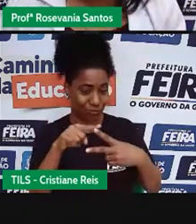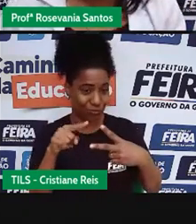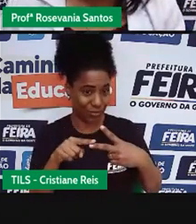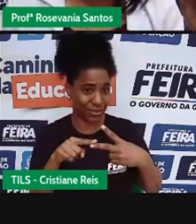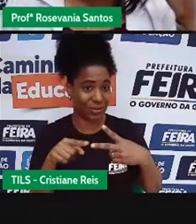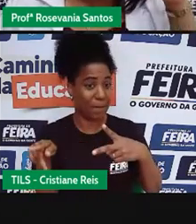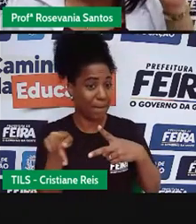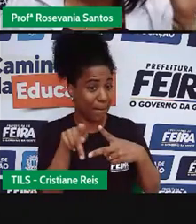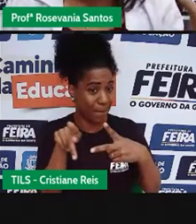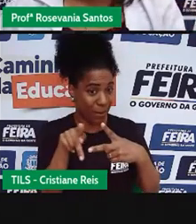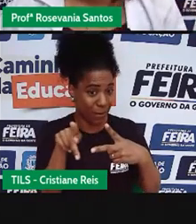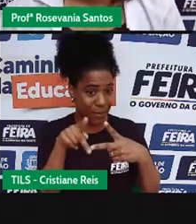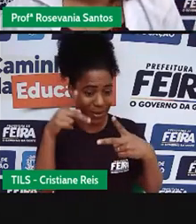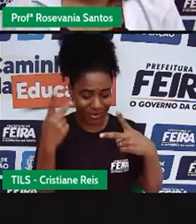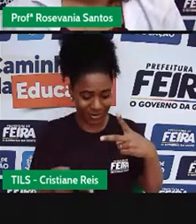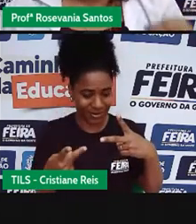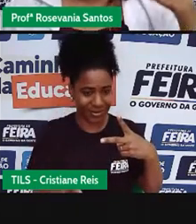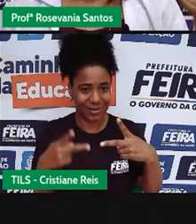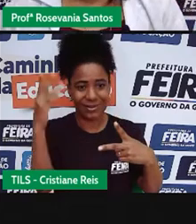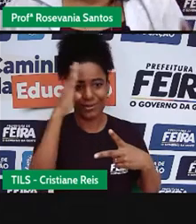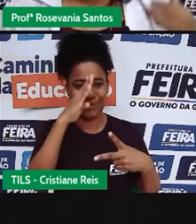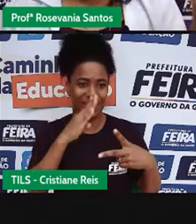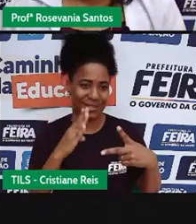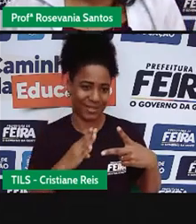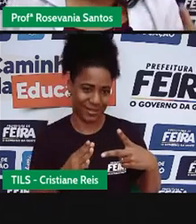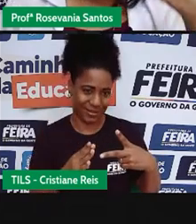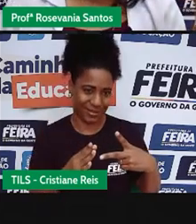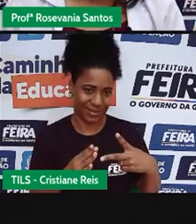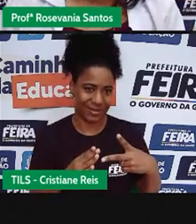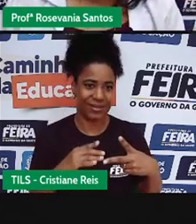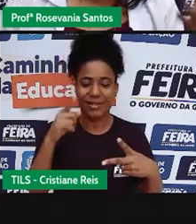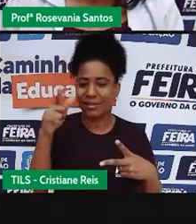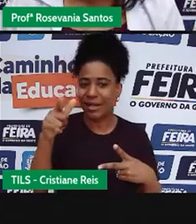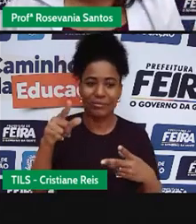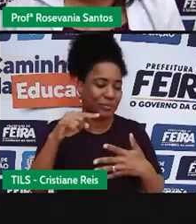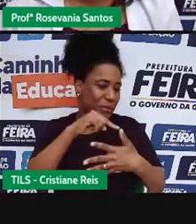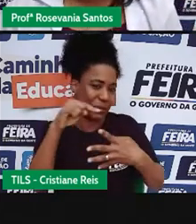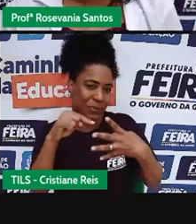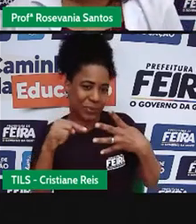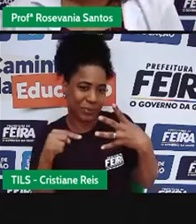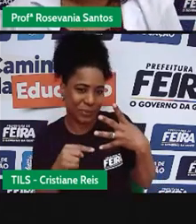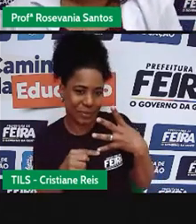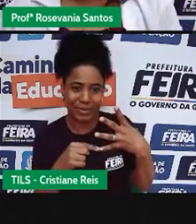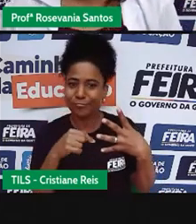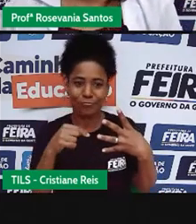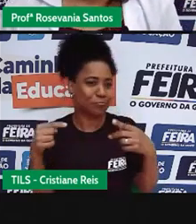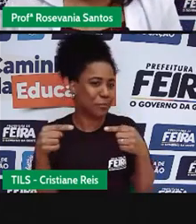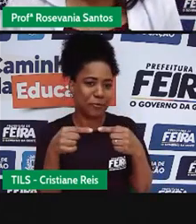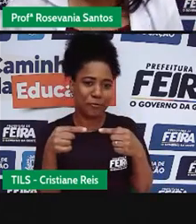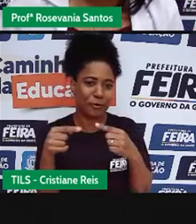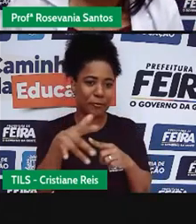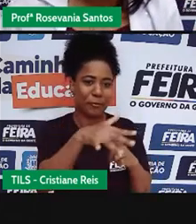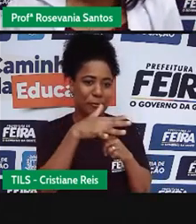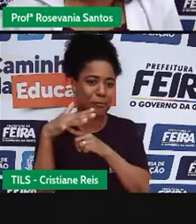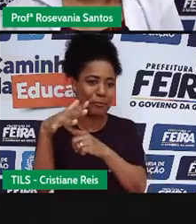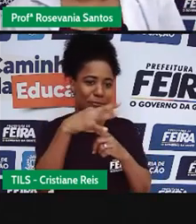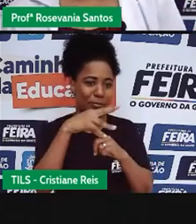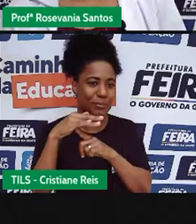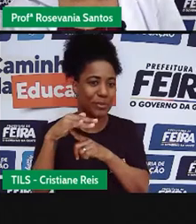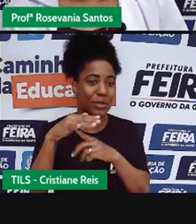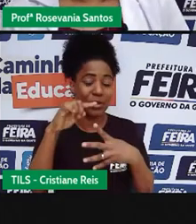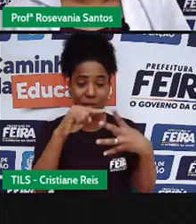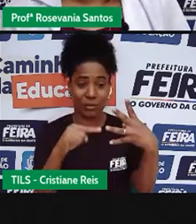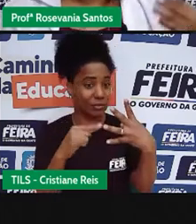aquelas estações todas que a gente estuda lá em ciência, né? Primavera, verão, inverno, outono, não só assim. A gente tem elas no